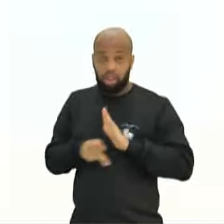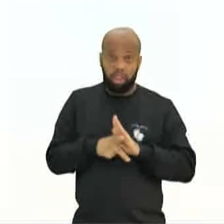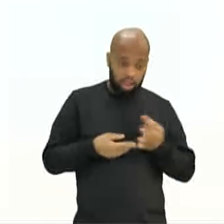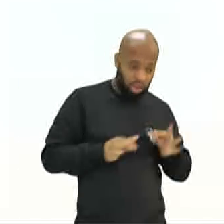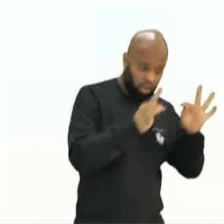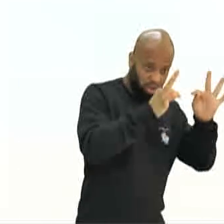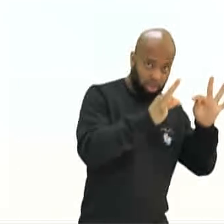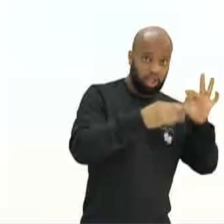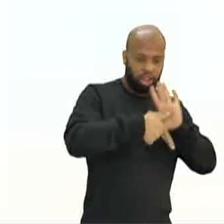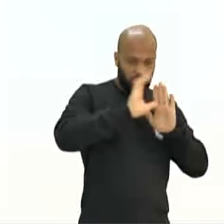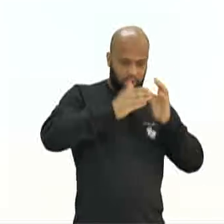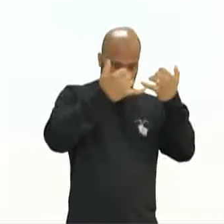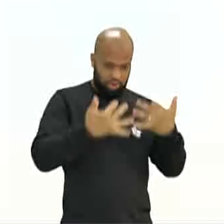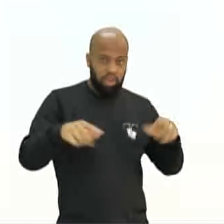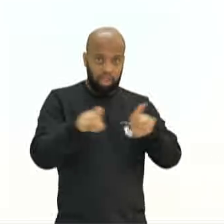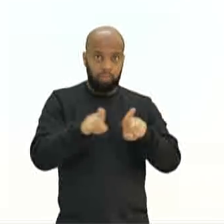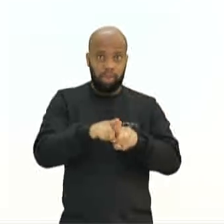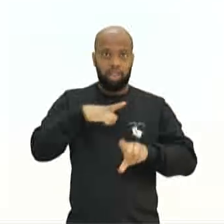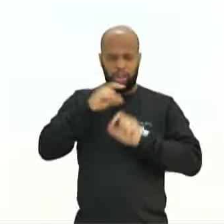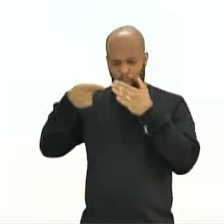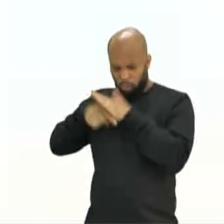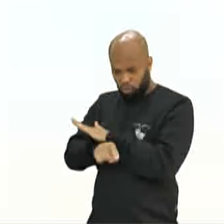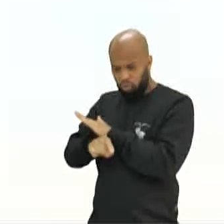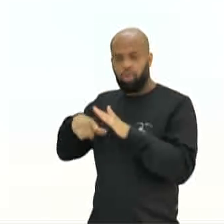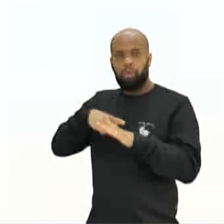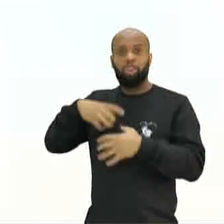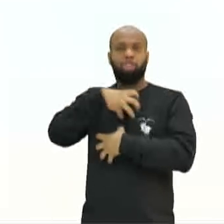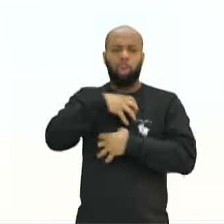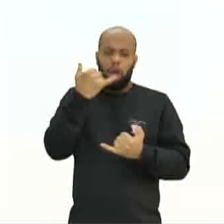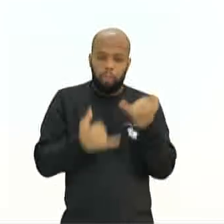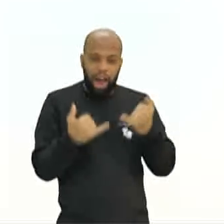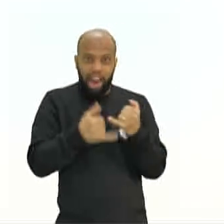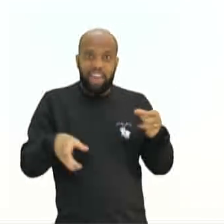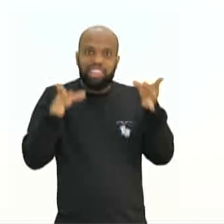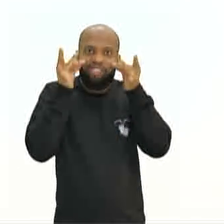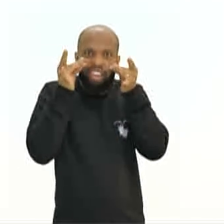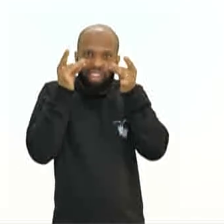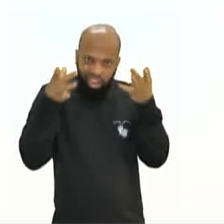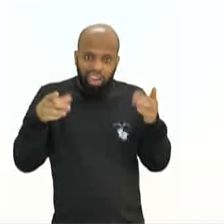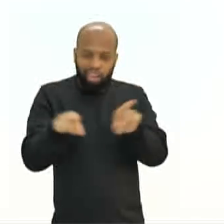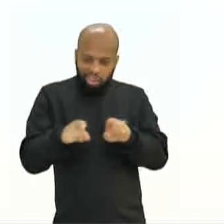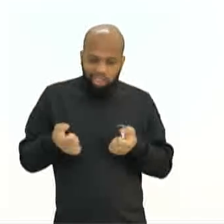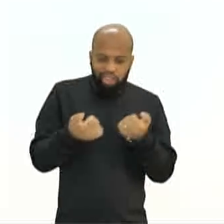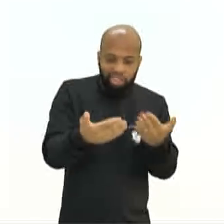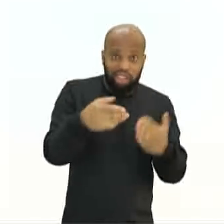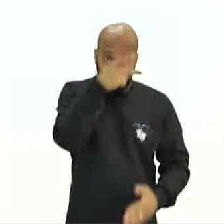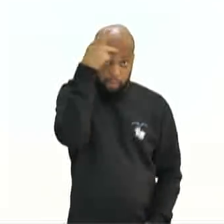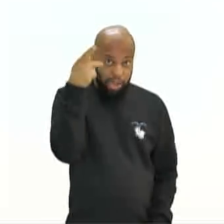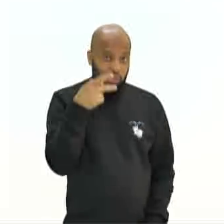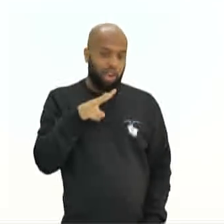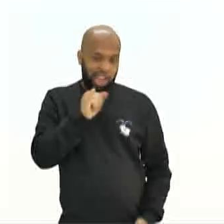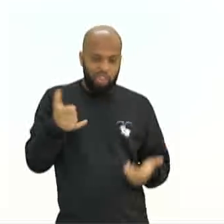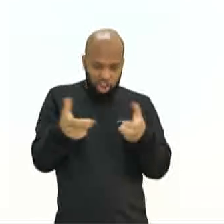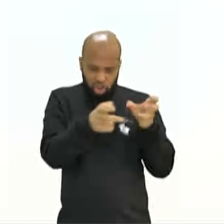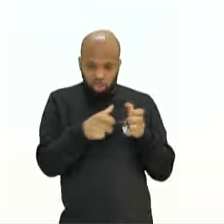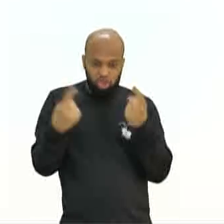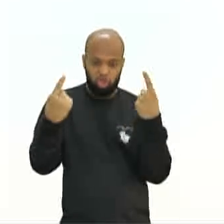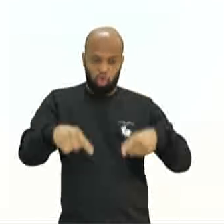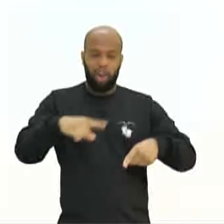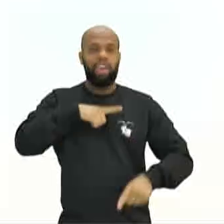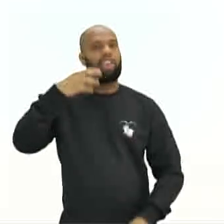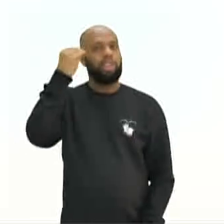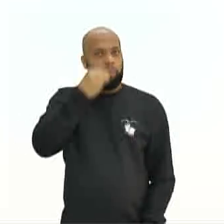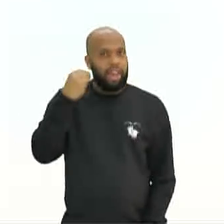de streaming e de alta definição a atmosfera de cassinos físicos e oferecendo aos usuários uma